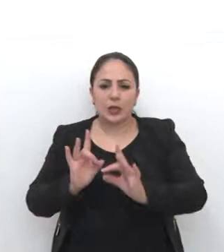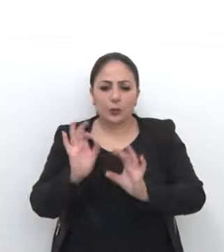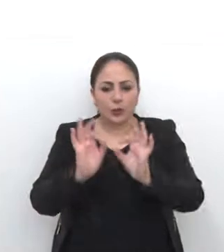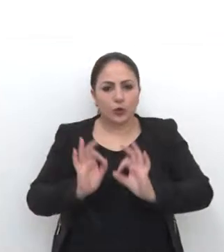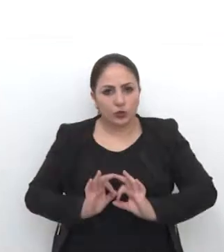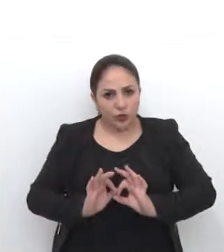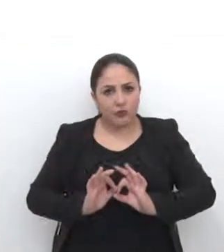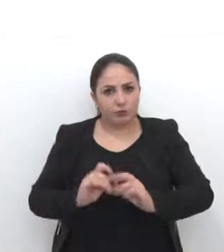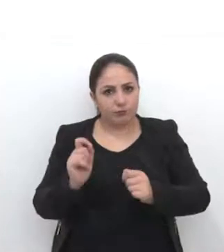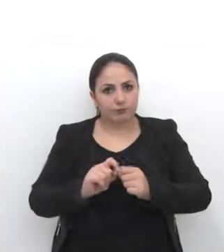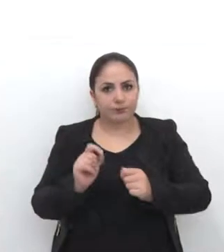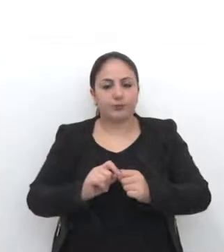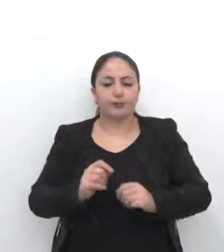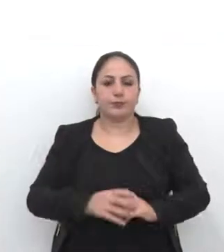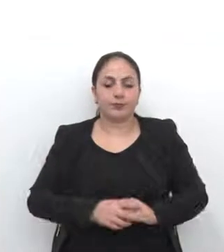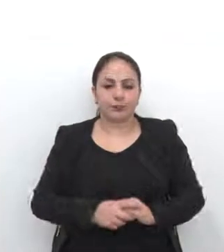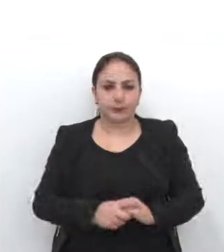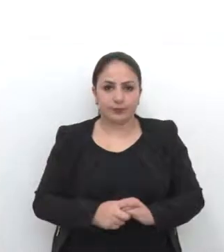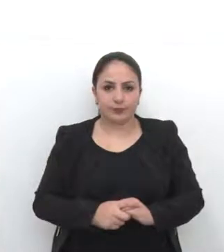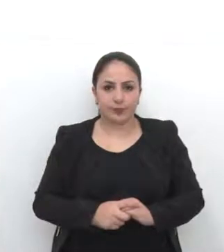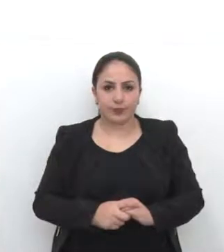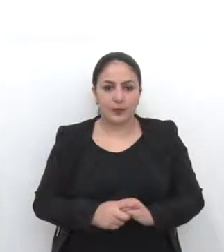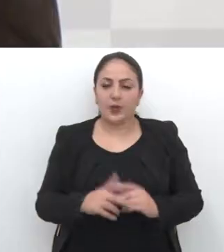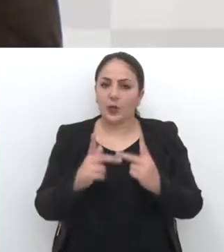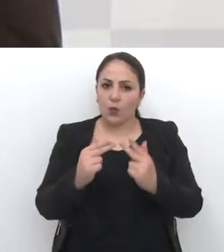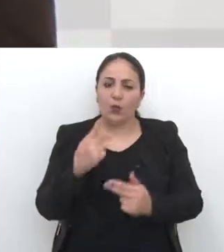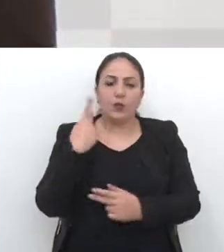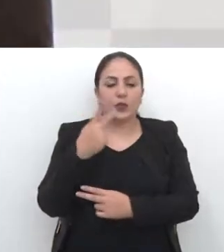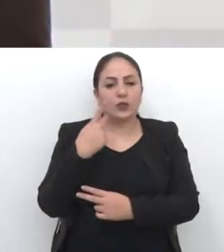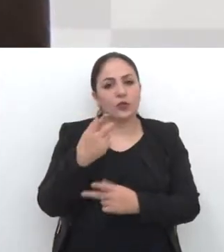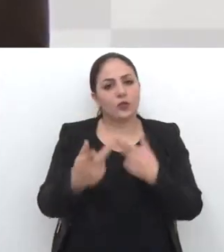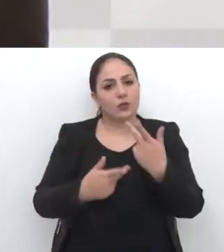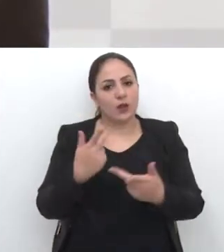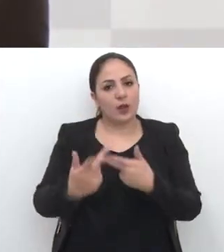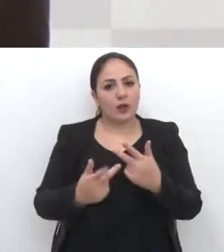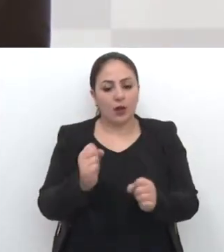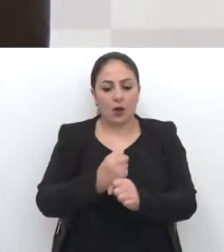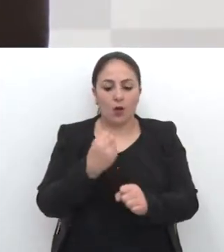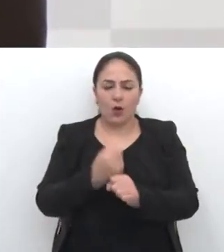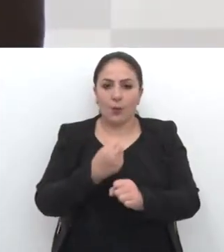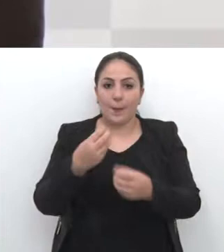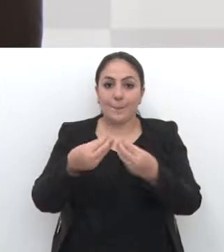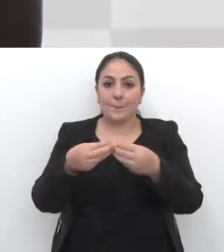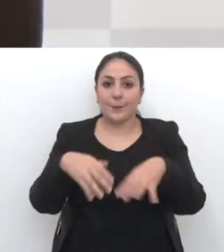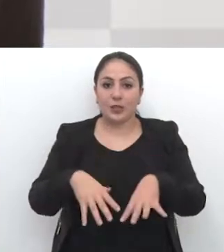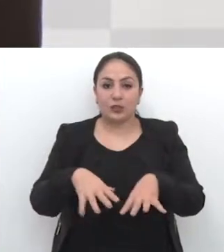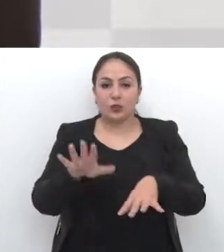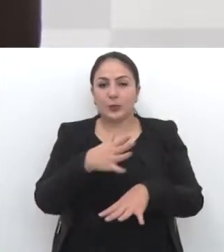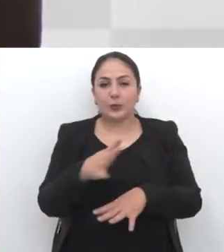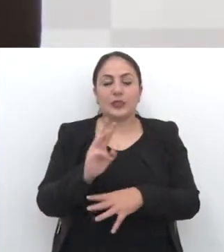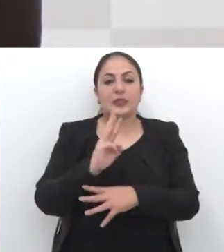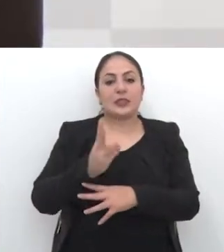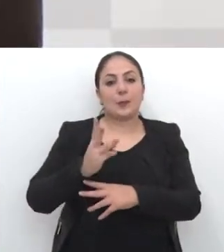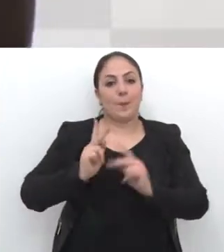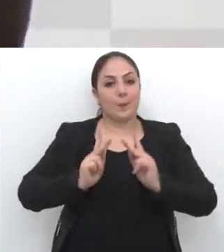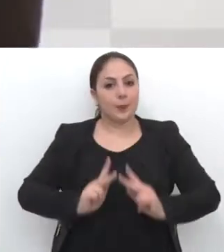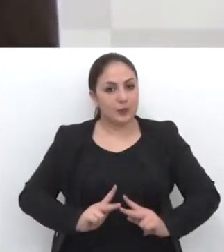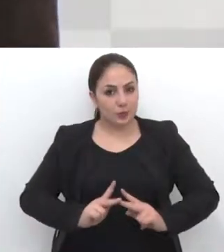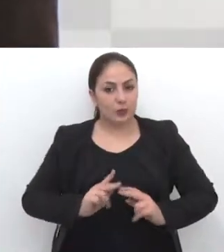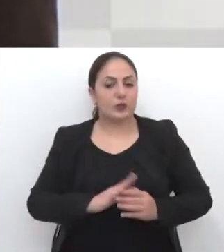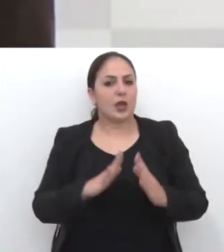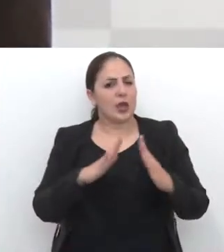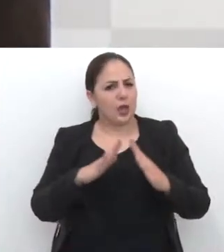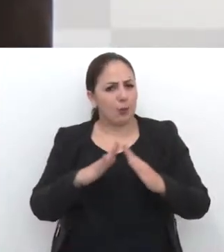os detalhes do projeto que será executado. Conforme o parlamentar, a obra vai prejudicar cerca de